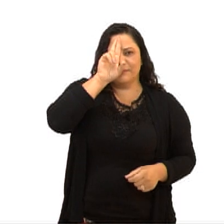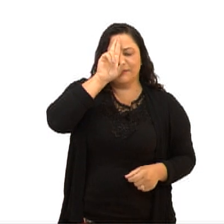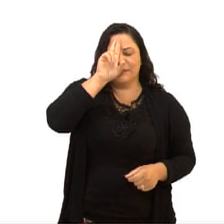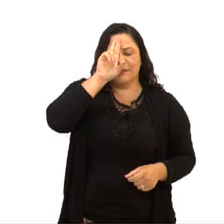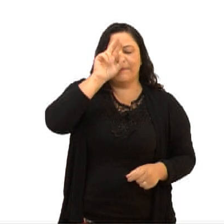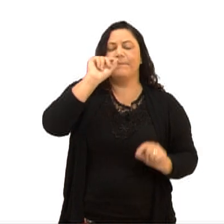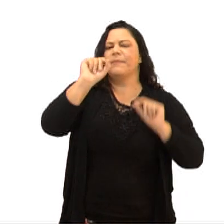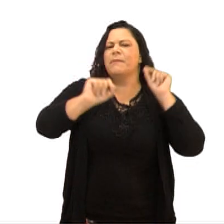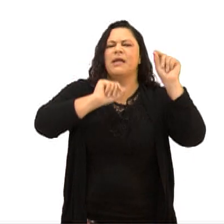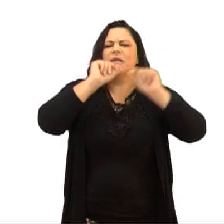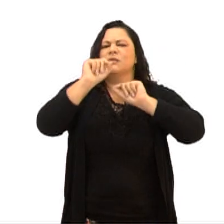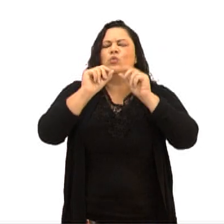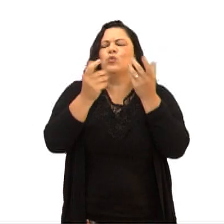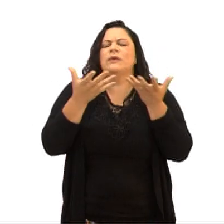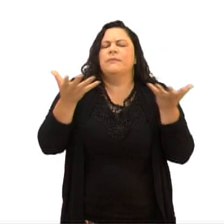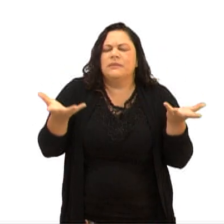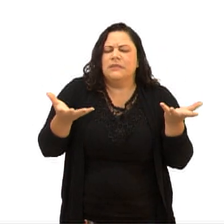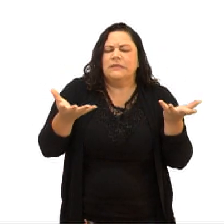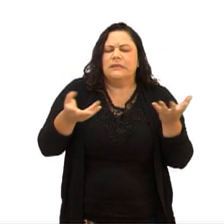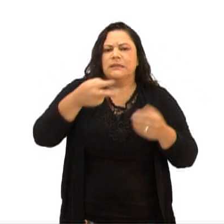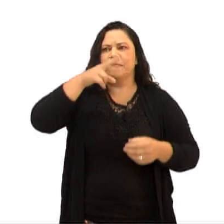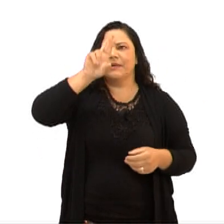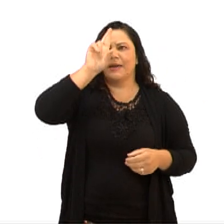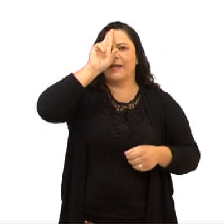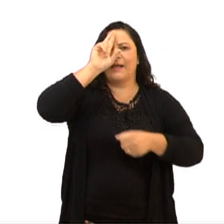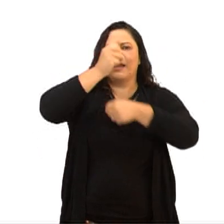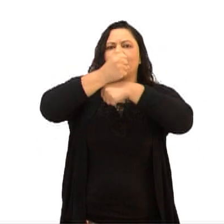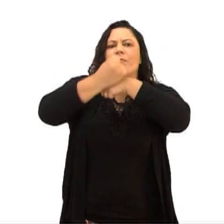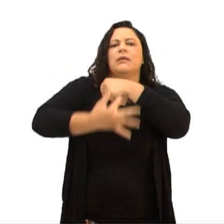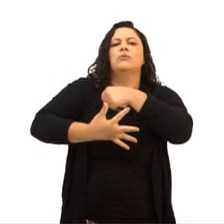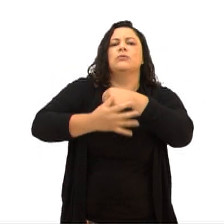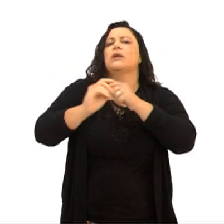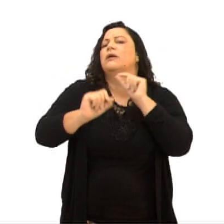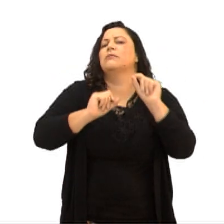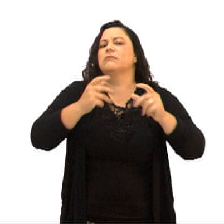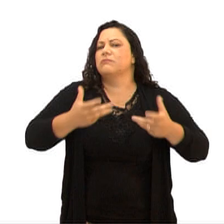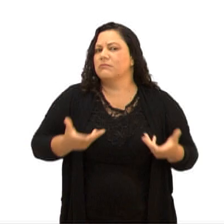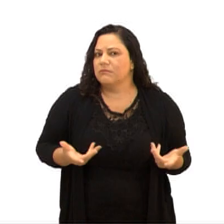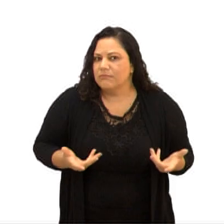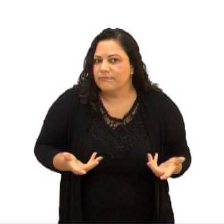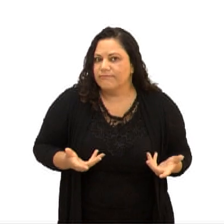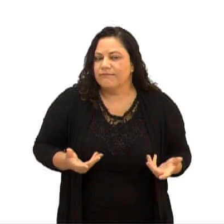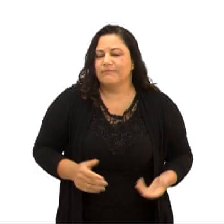o que os ponteiros precisam fazer? Um tempinho para vocês pensarem e responder.